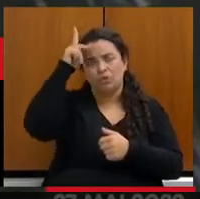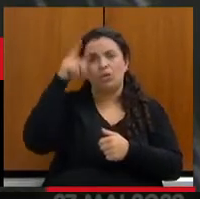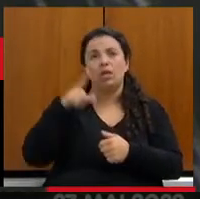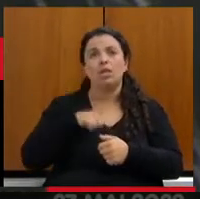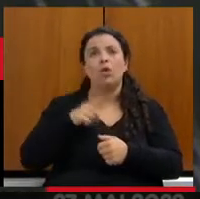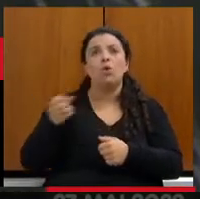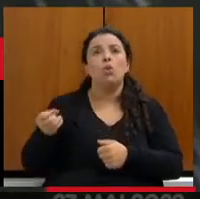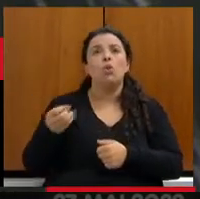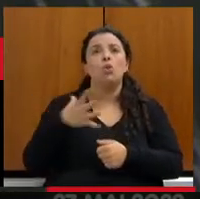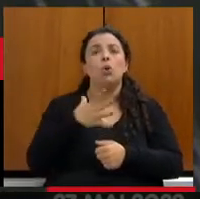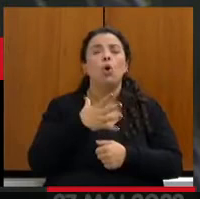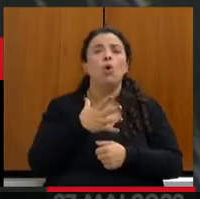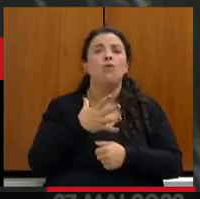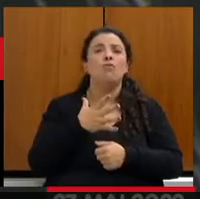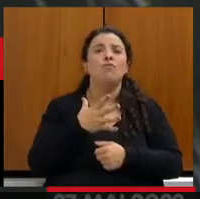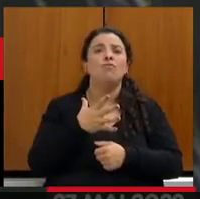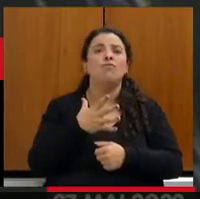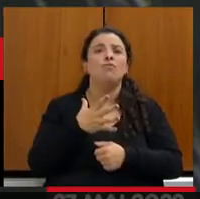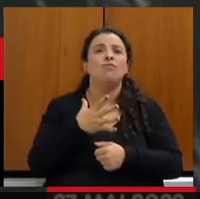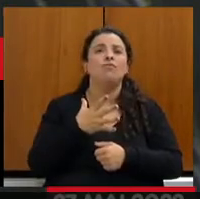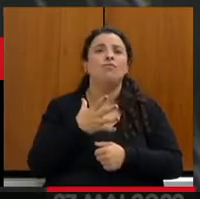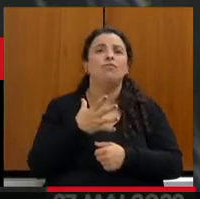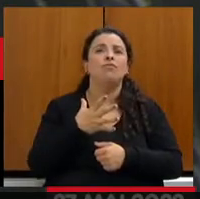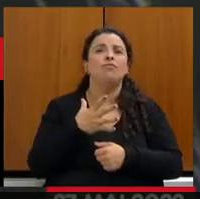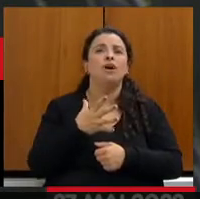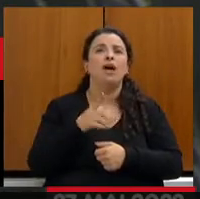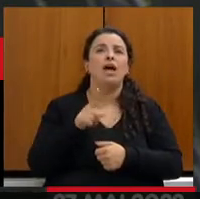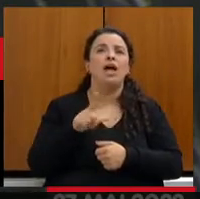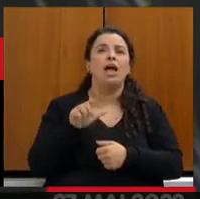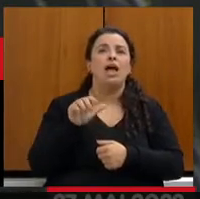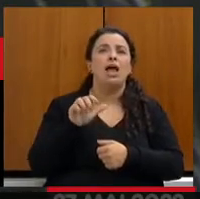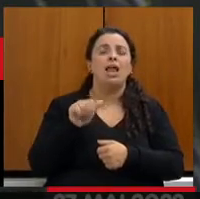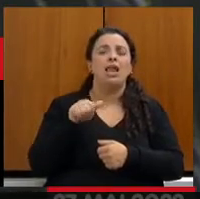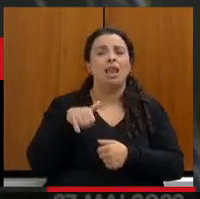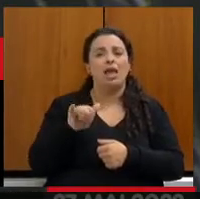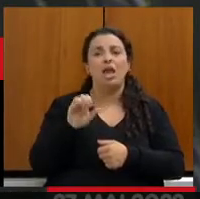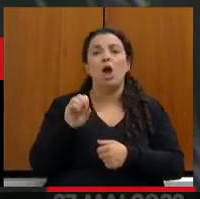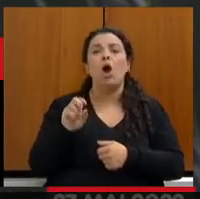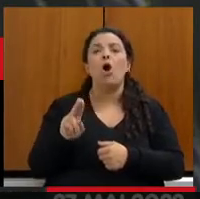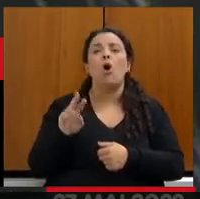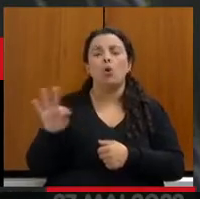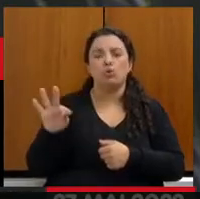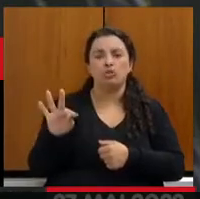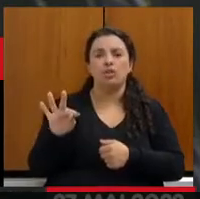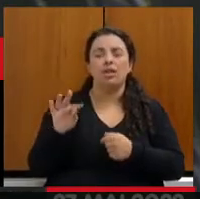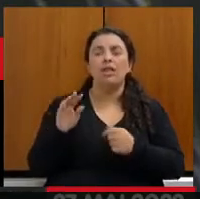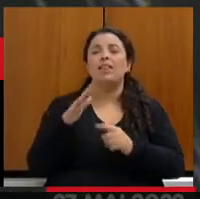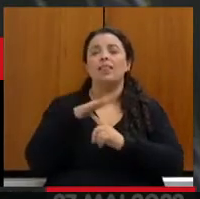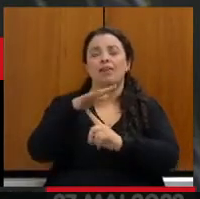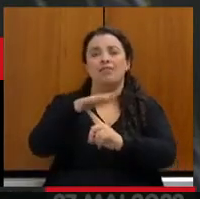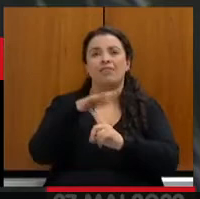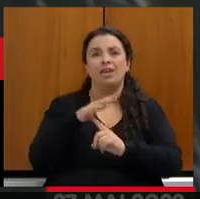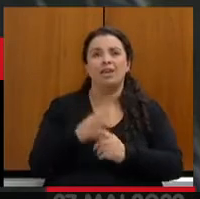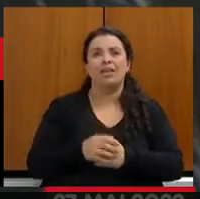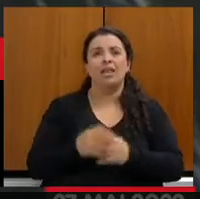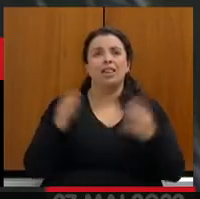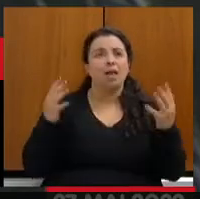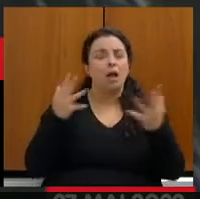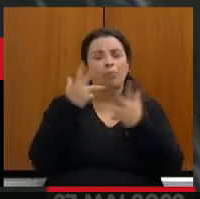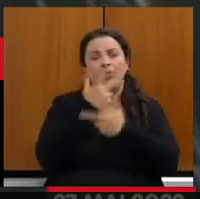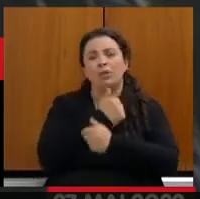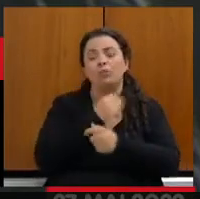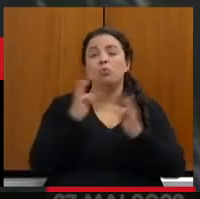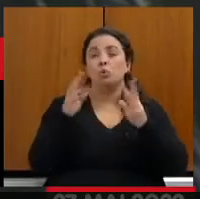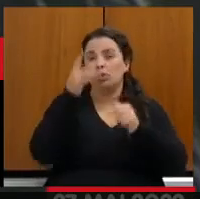feira por favor não deixe que volte ao layout anterior está maravilhoso todos os clientes sem